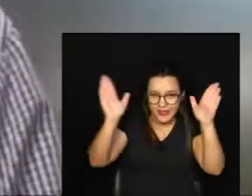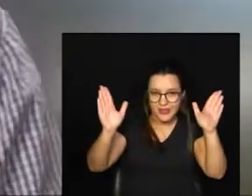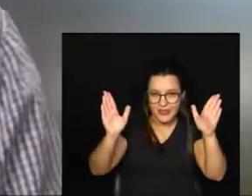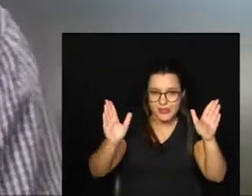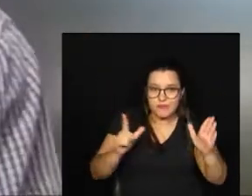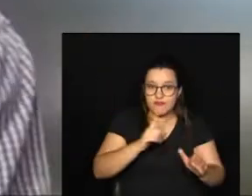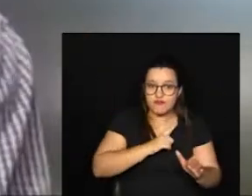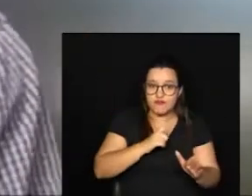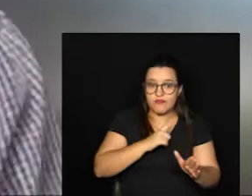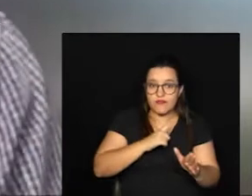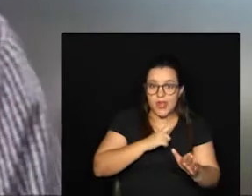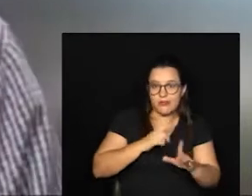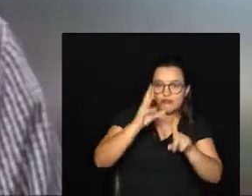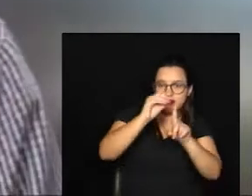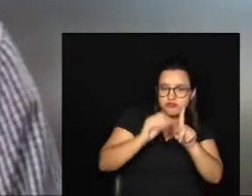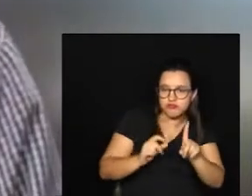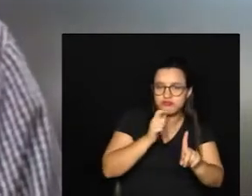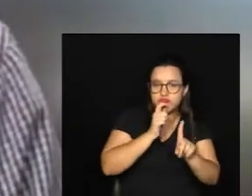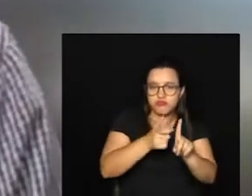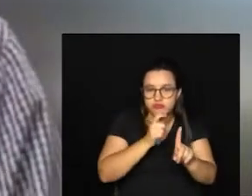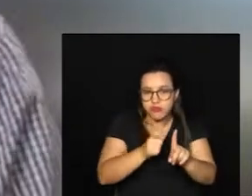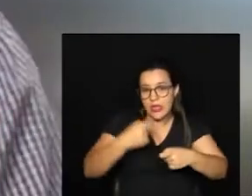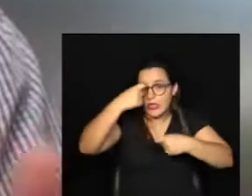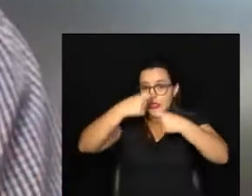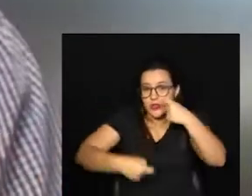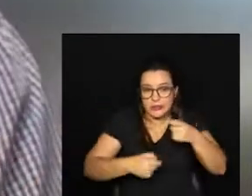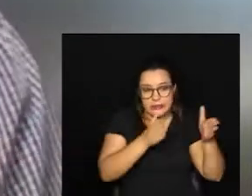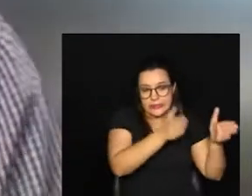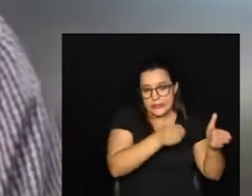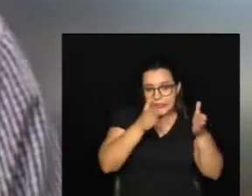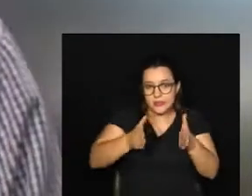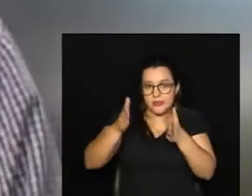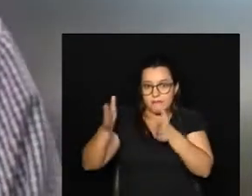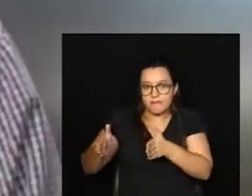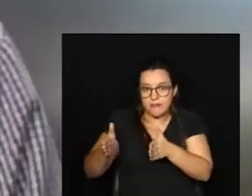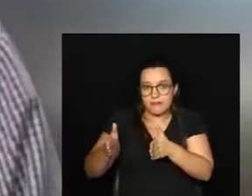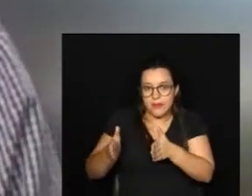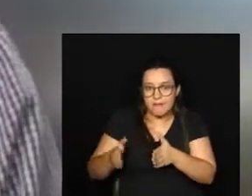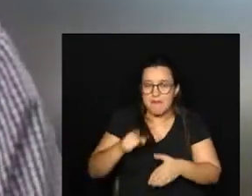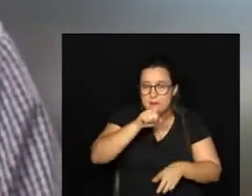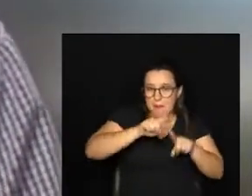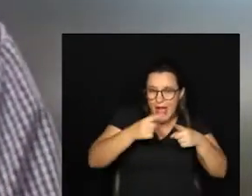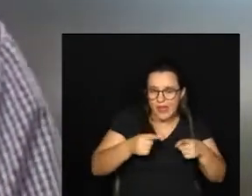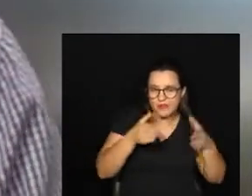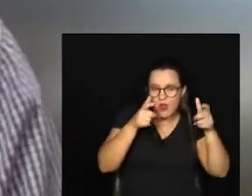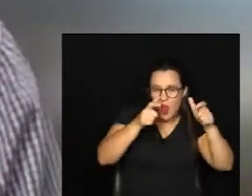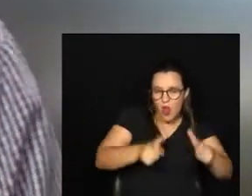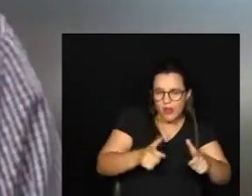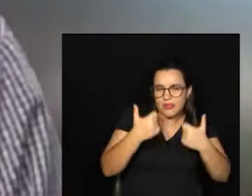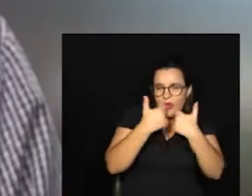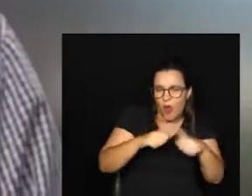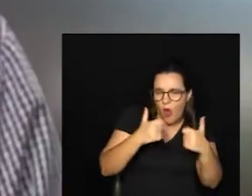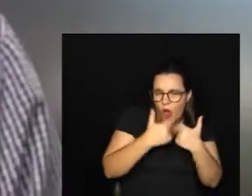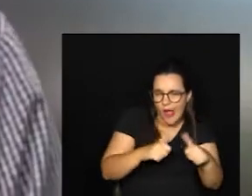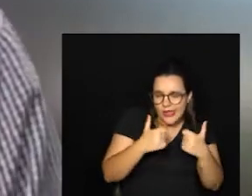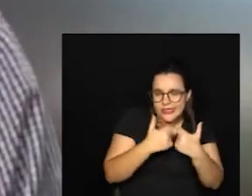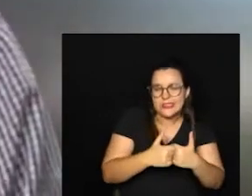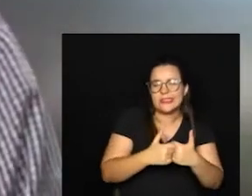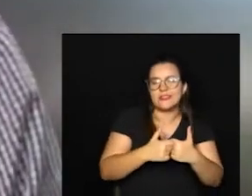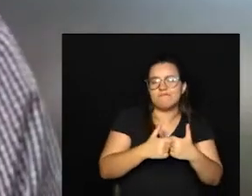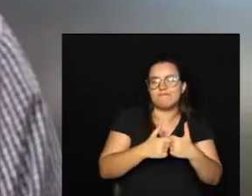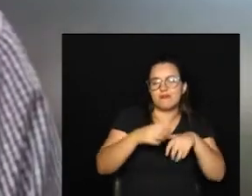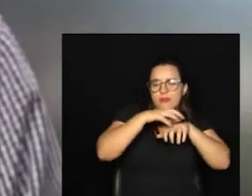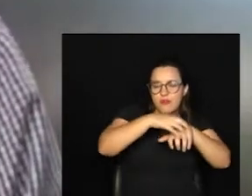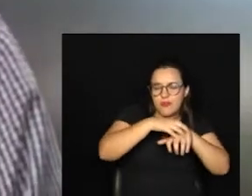distintas, cada uma dentro de um determinado cenário, e essa mais comum dos transportes públicos, como normalmente mencionamos,